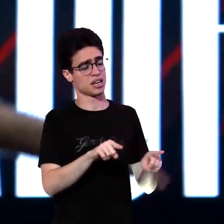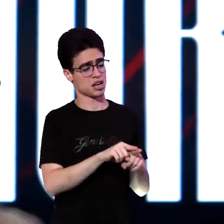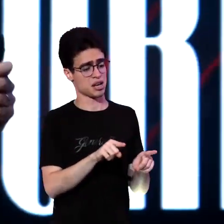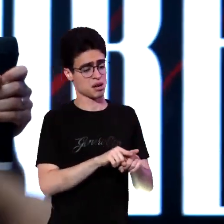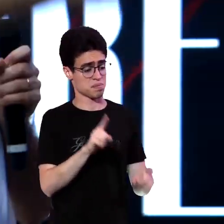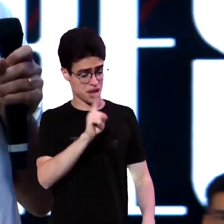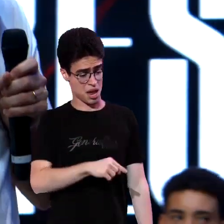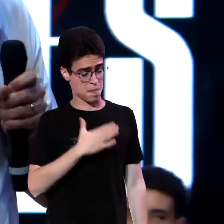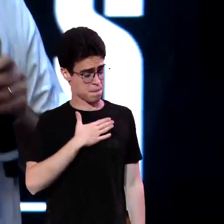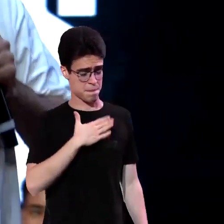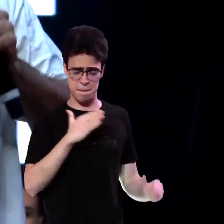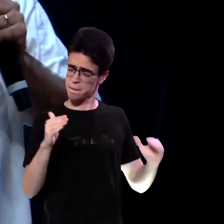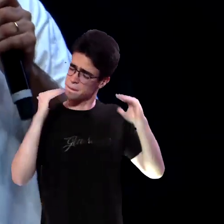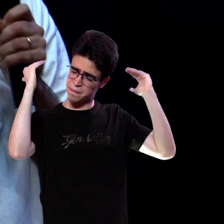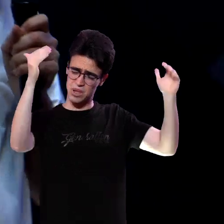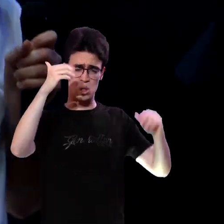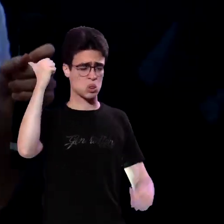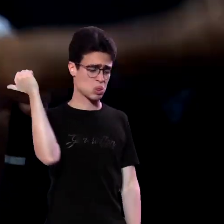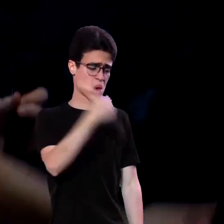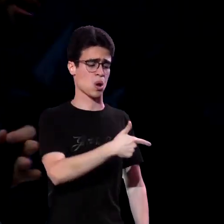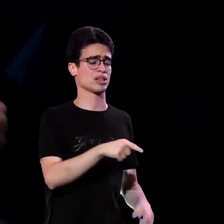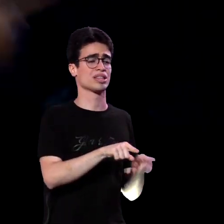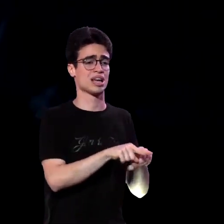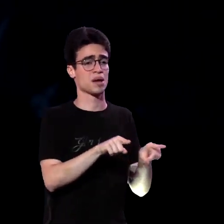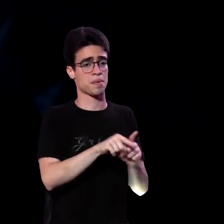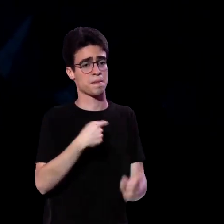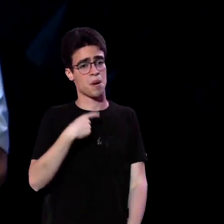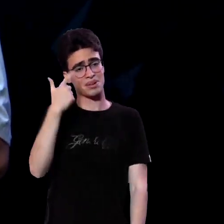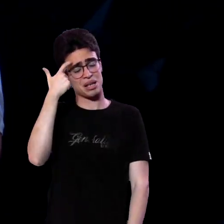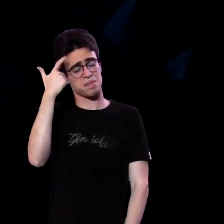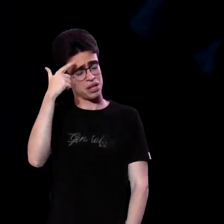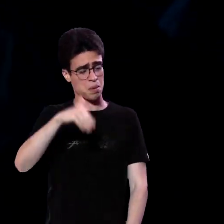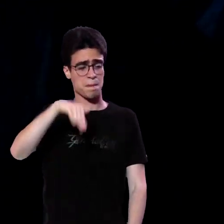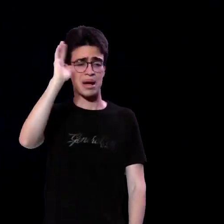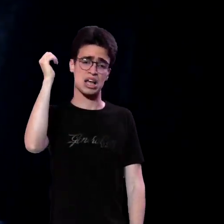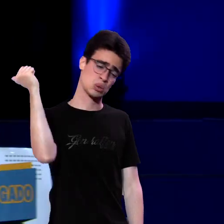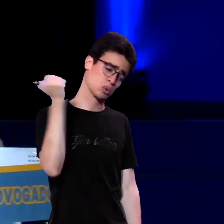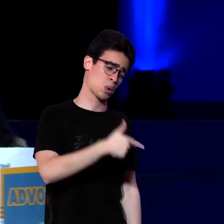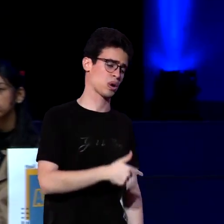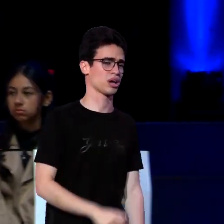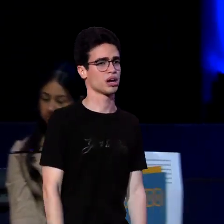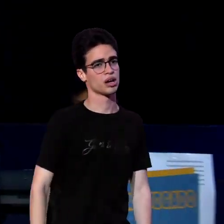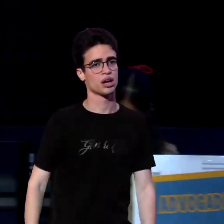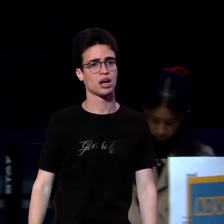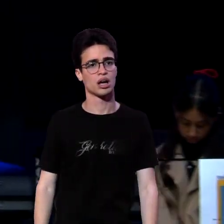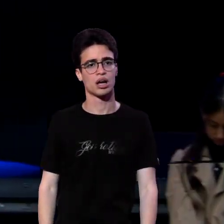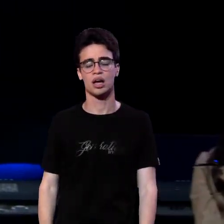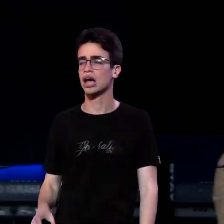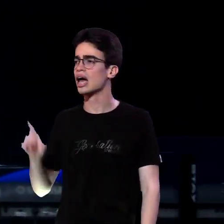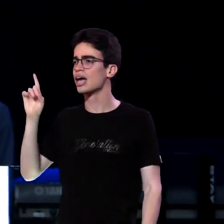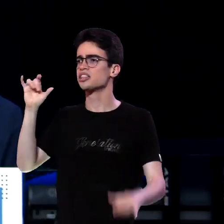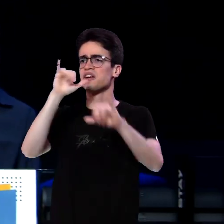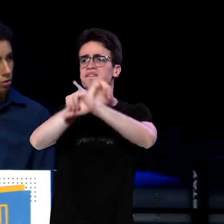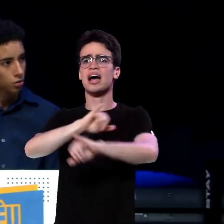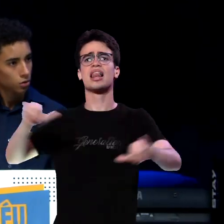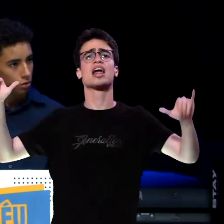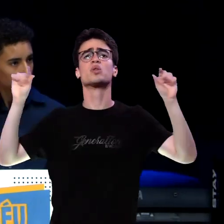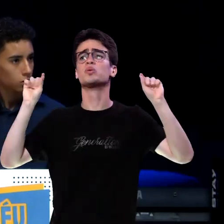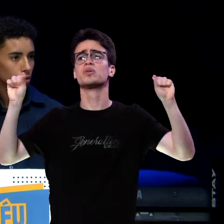os seus caminhos, e os meus pensamentos mais altos do que os seus pensamentos. Deus está falando: ei cara, existe